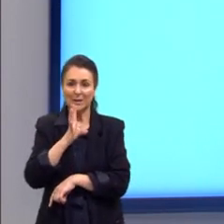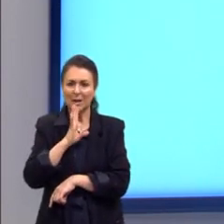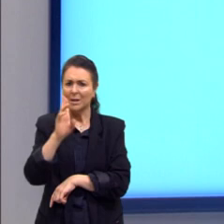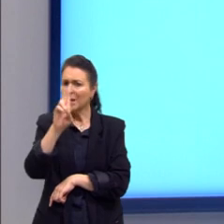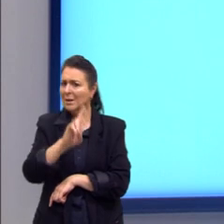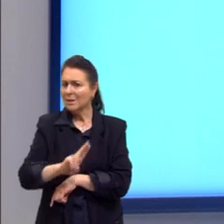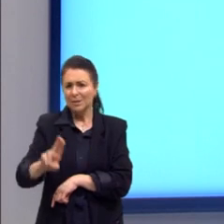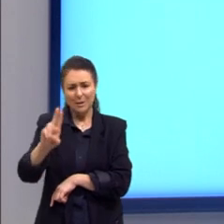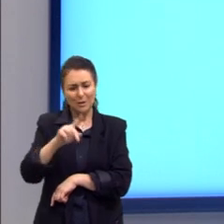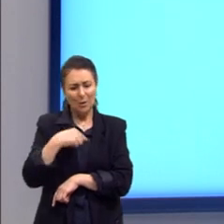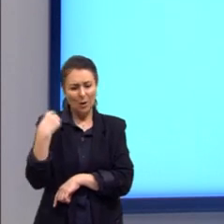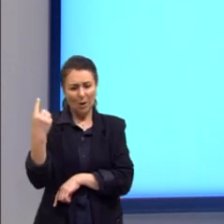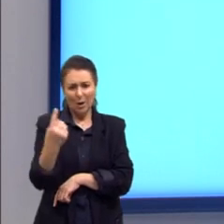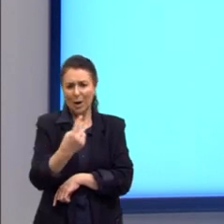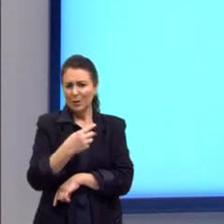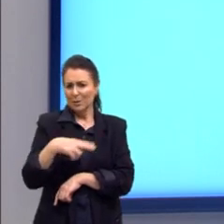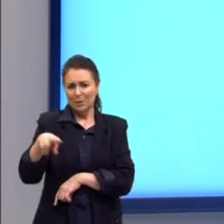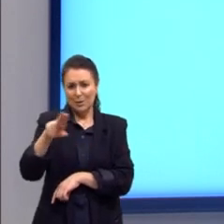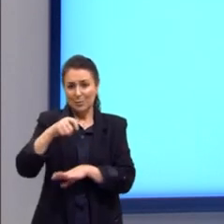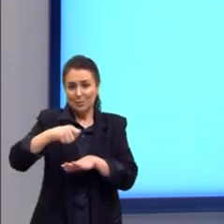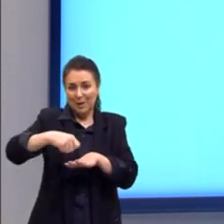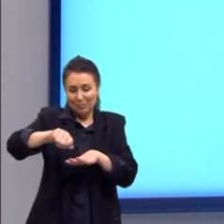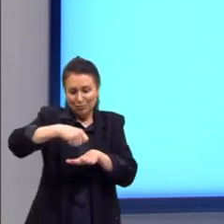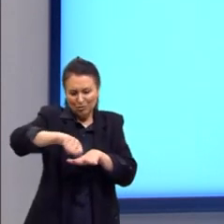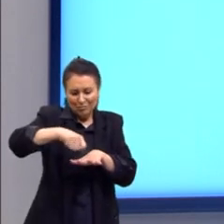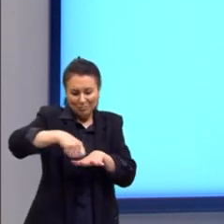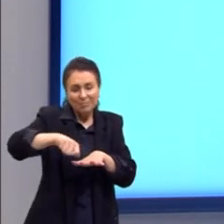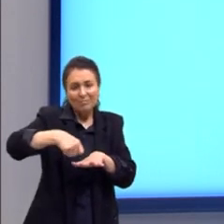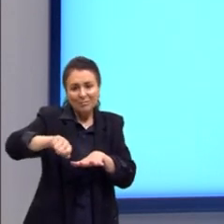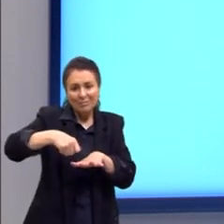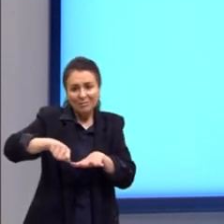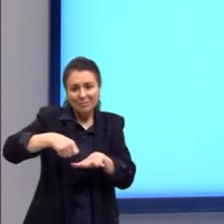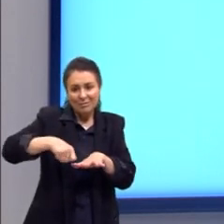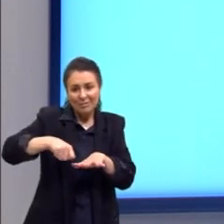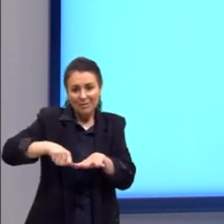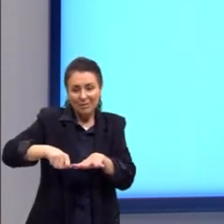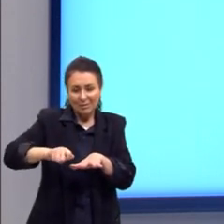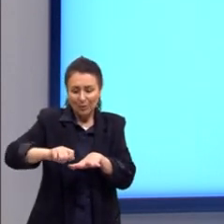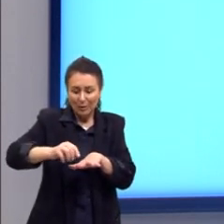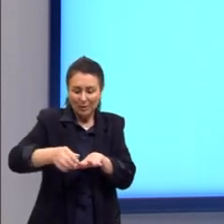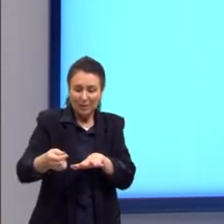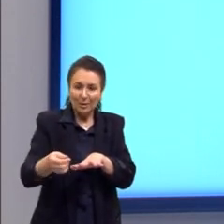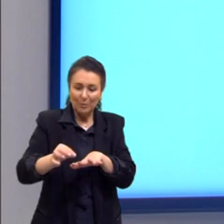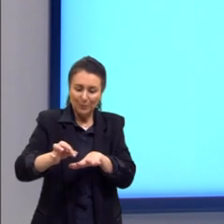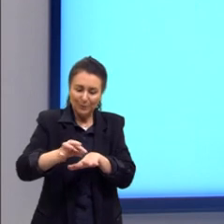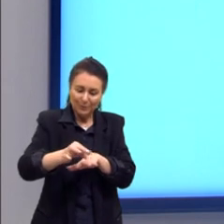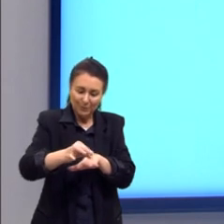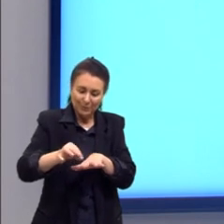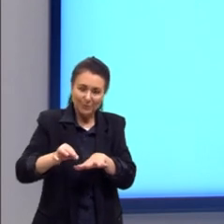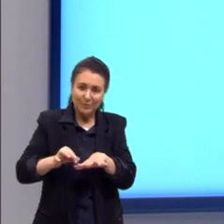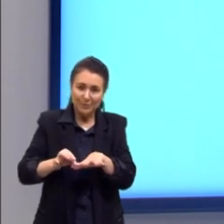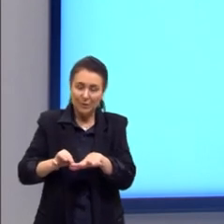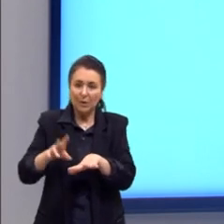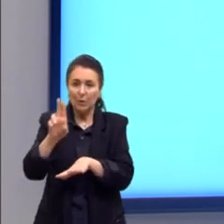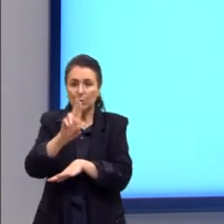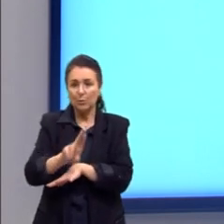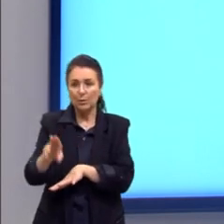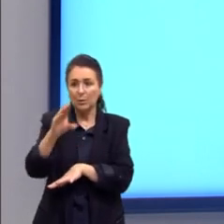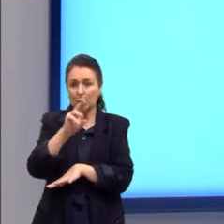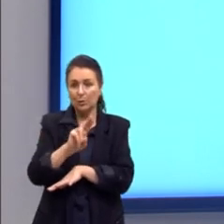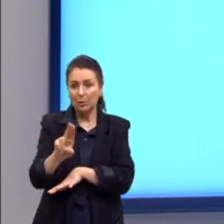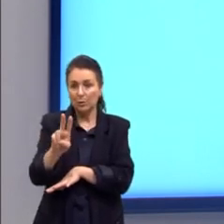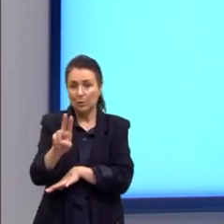essa que a gente remove nosso esmalte aí por que que não têm identificado o carbono porque se eu começar a contar deste lado 12 e